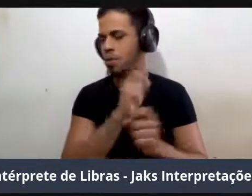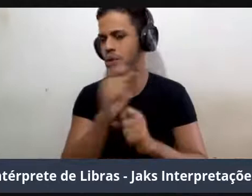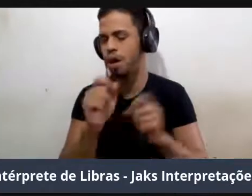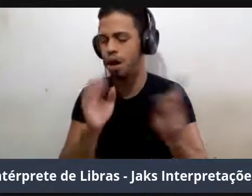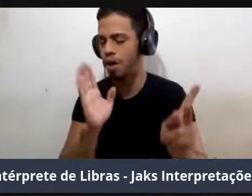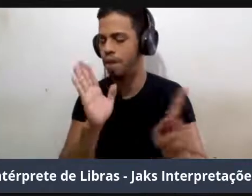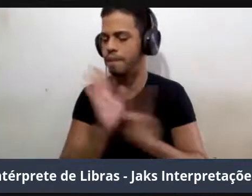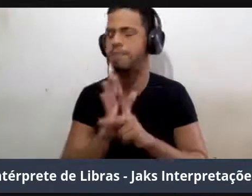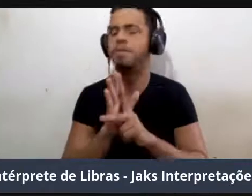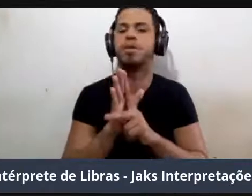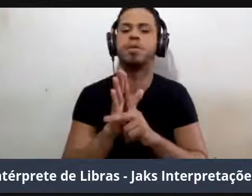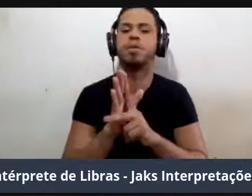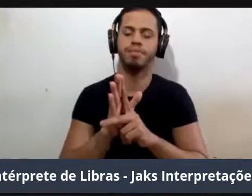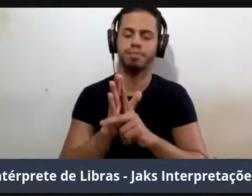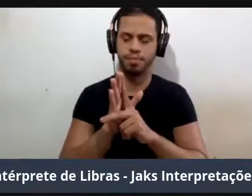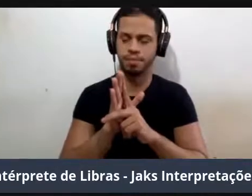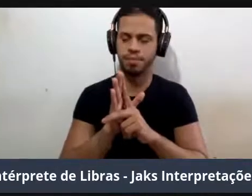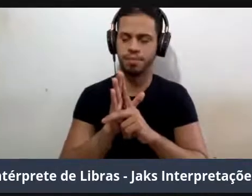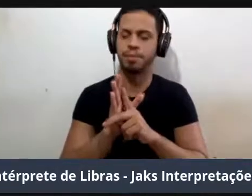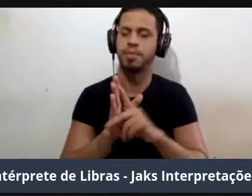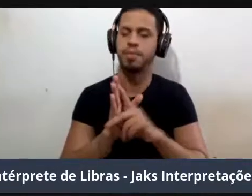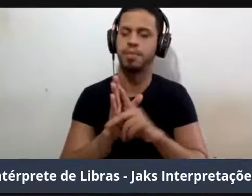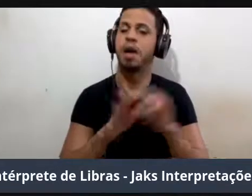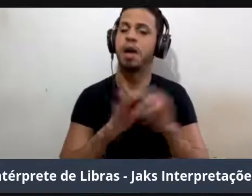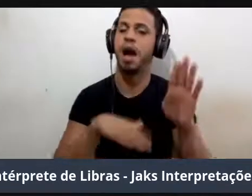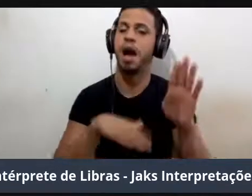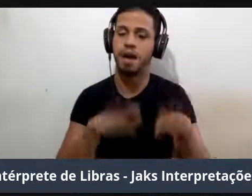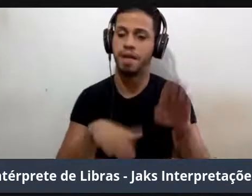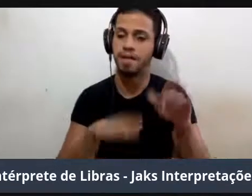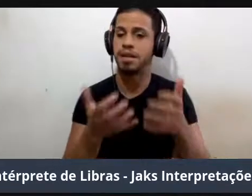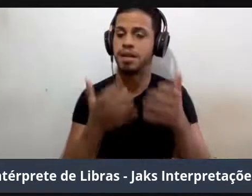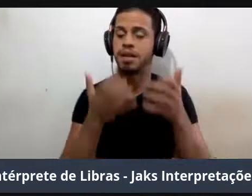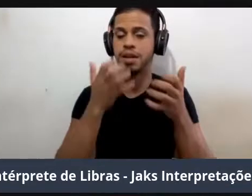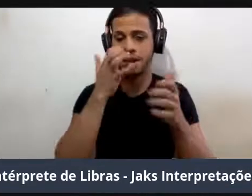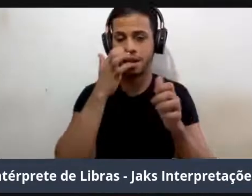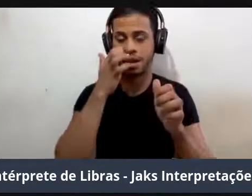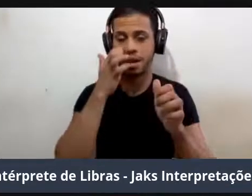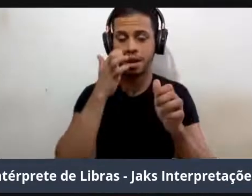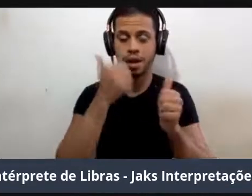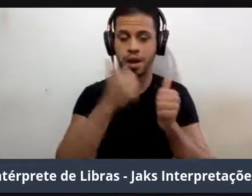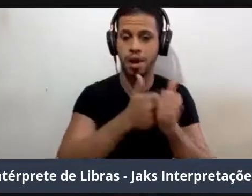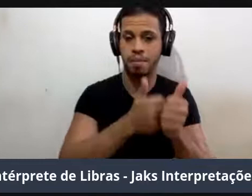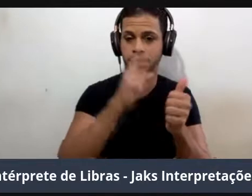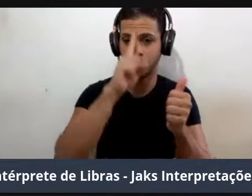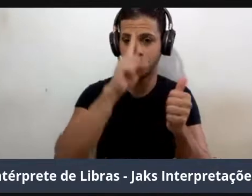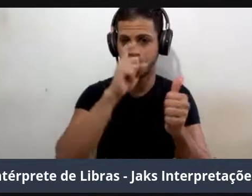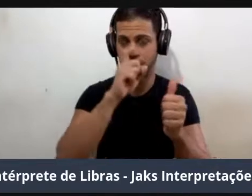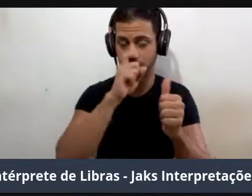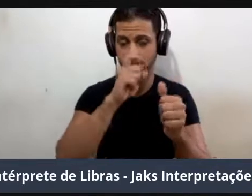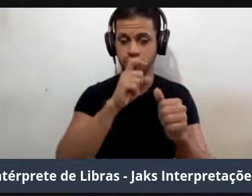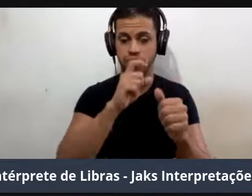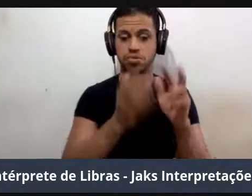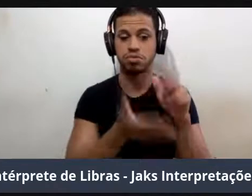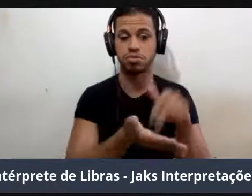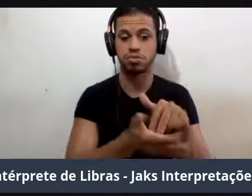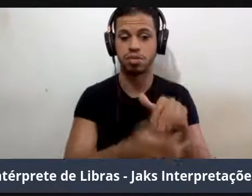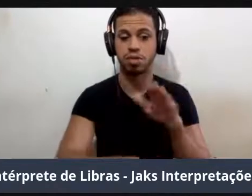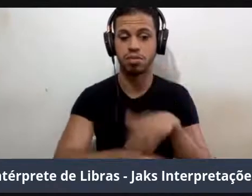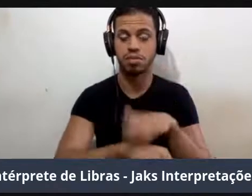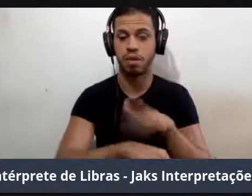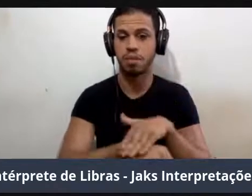às vezes, ela quer que você acompanha ela no hospital e aí chega naquele momento, não podia.